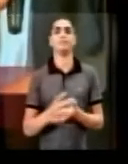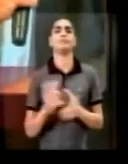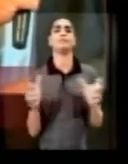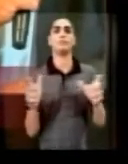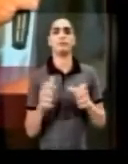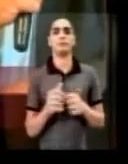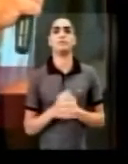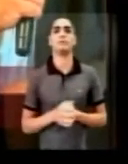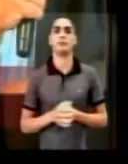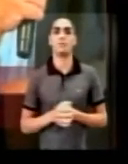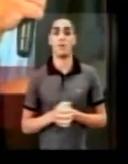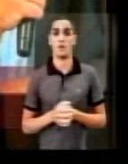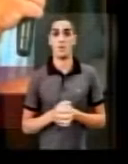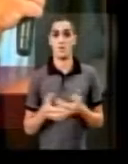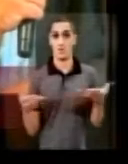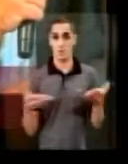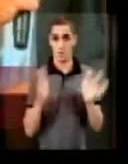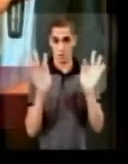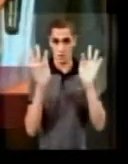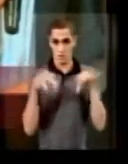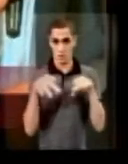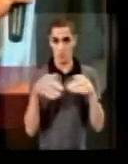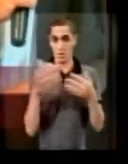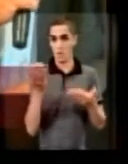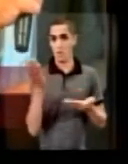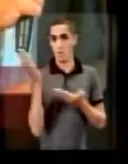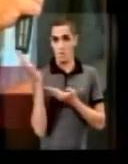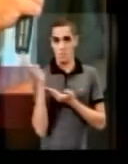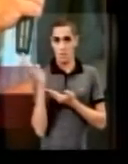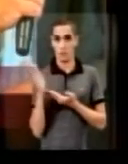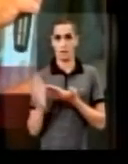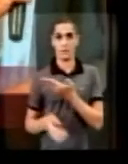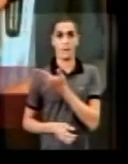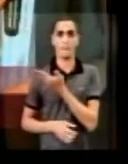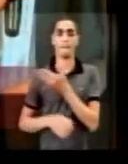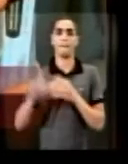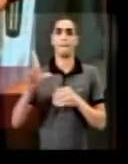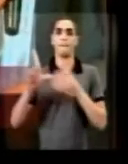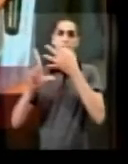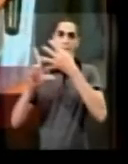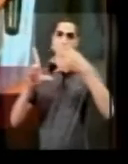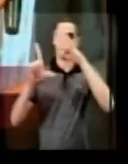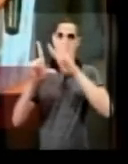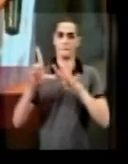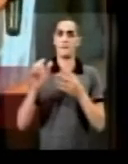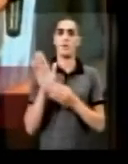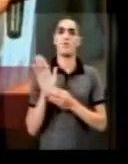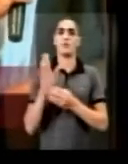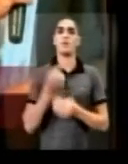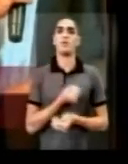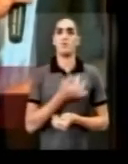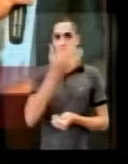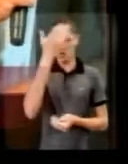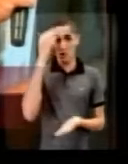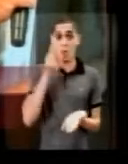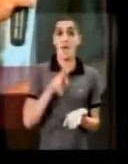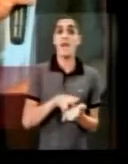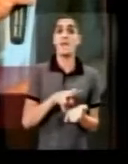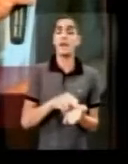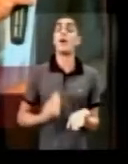Aqui hoje, então, para finalizar, nós vamos mostrar o número de internados